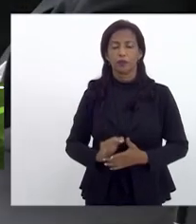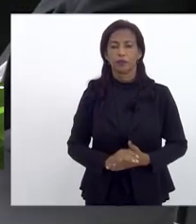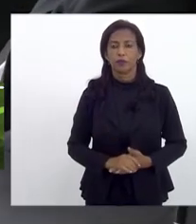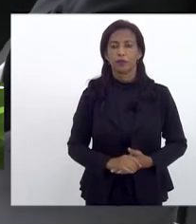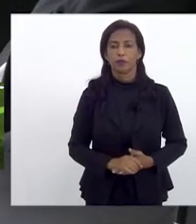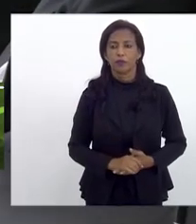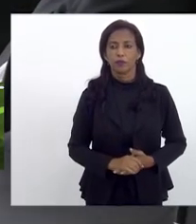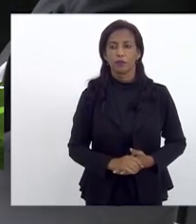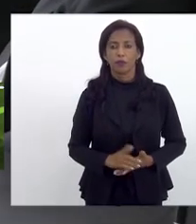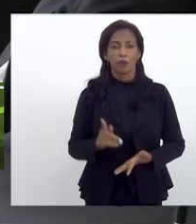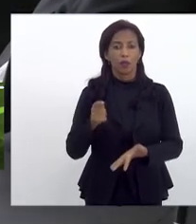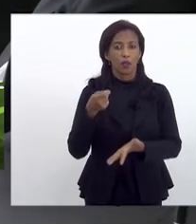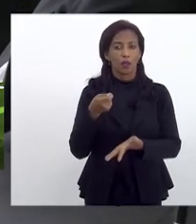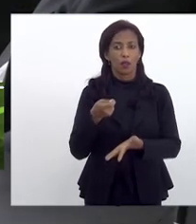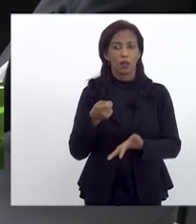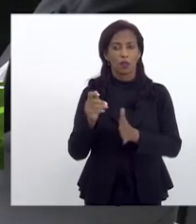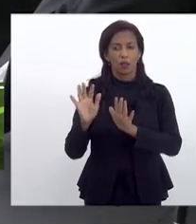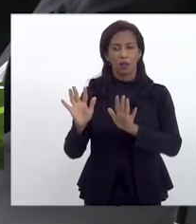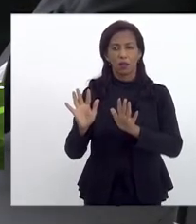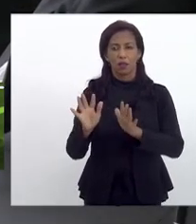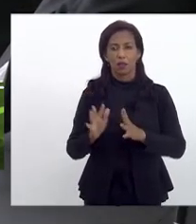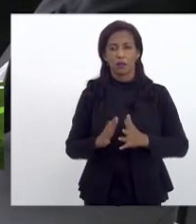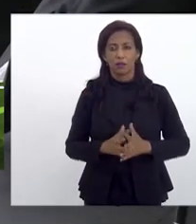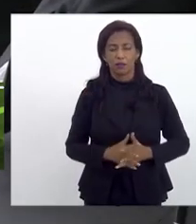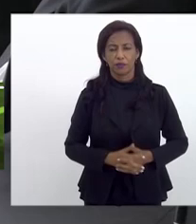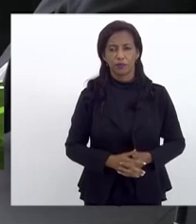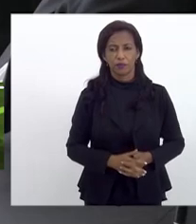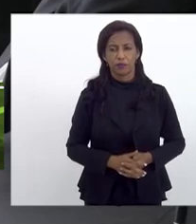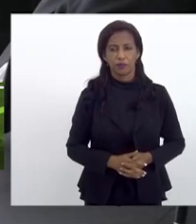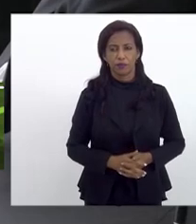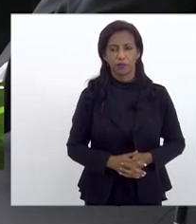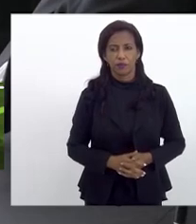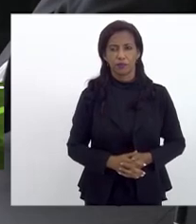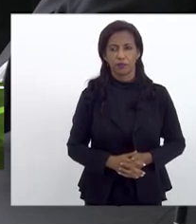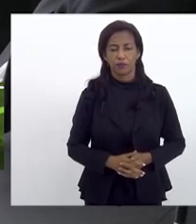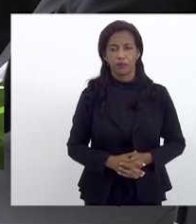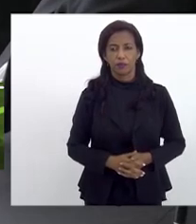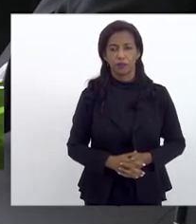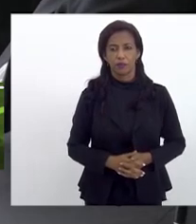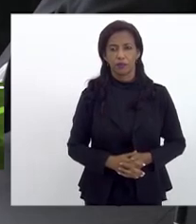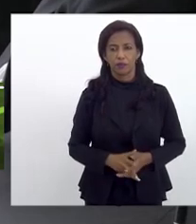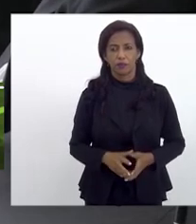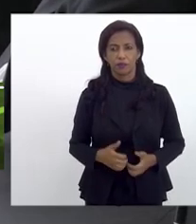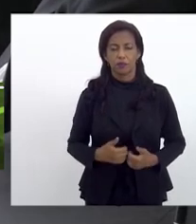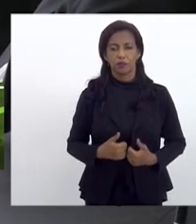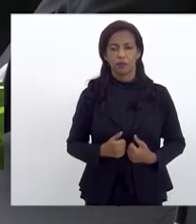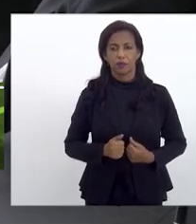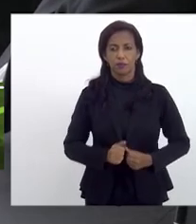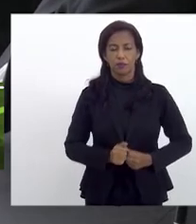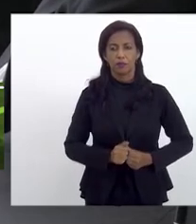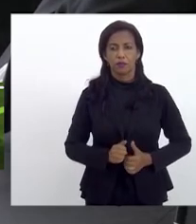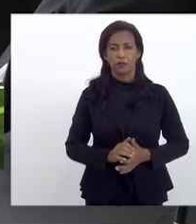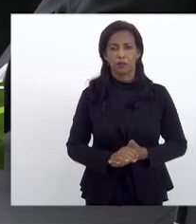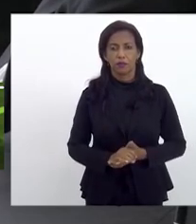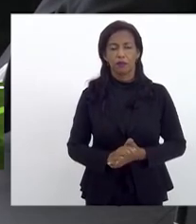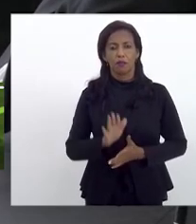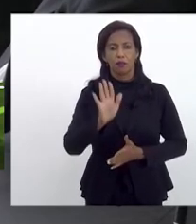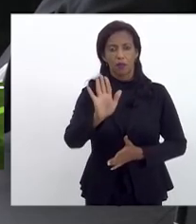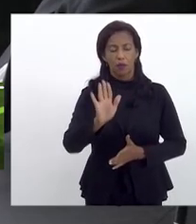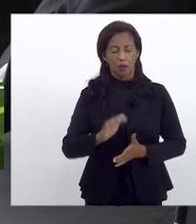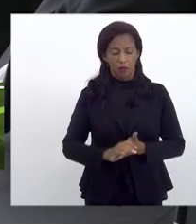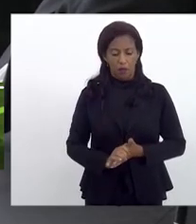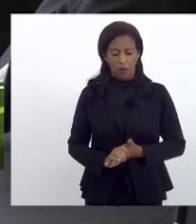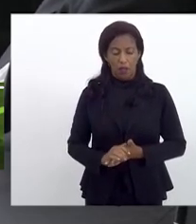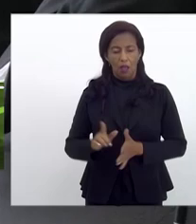Determinar uma nova Regra Para o novo Nós não temos como fazer Mas A gente vai estar autorizando Porque a lei